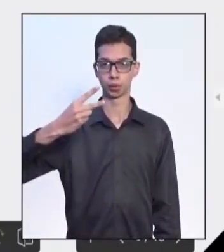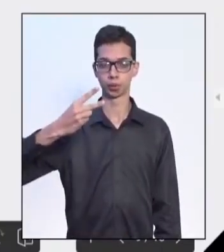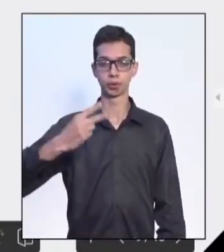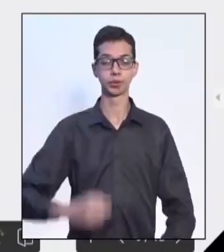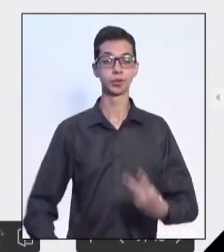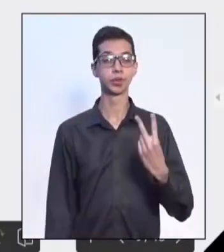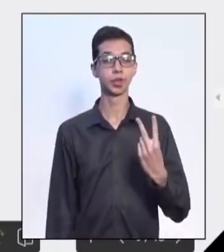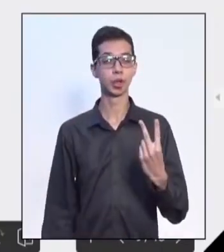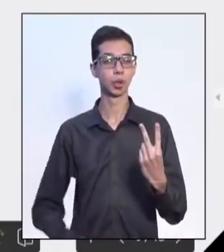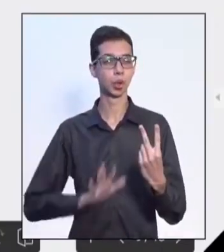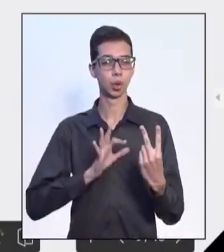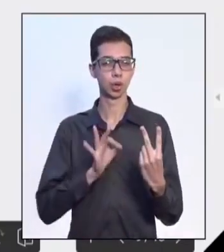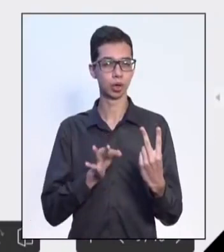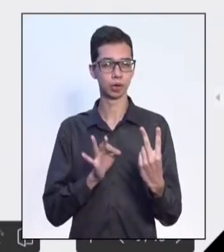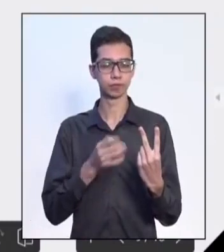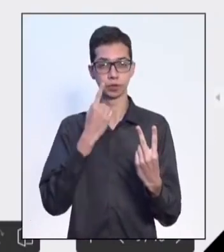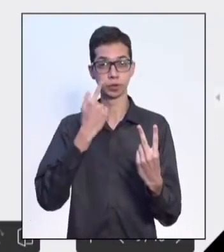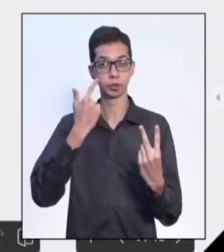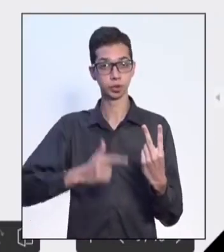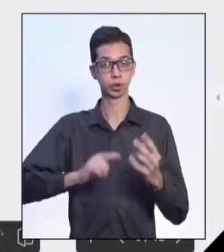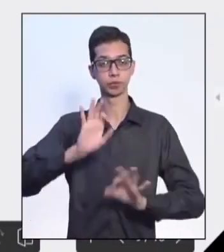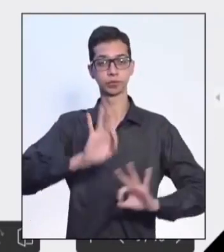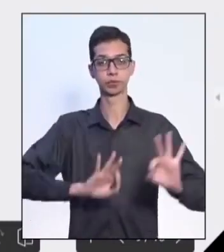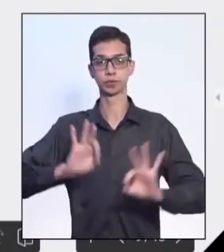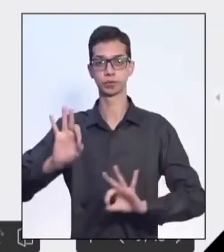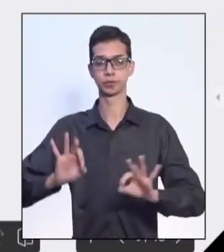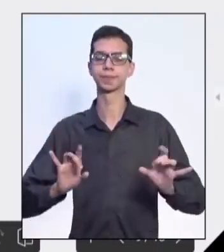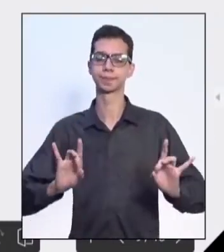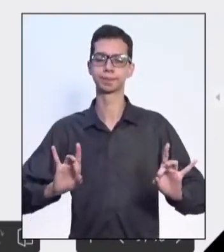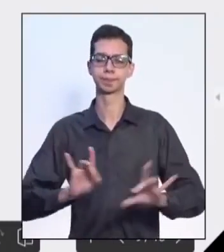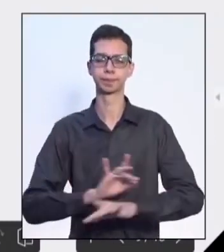ficou horrível, né? Vamos fazer de novo. Pronto.